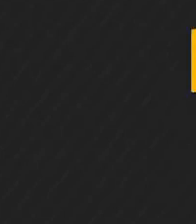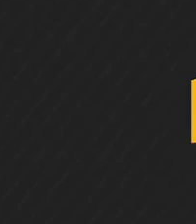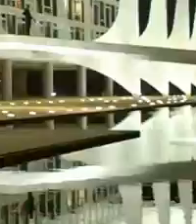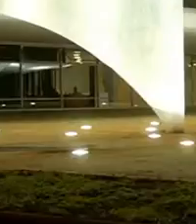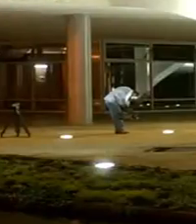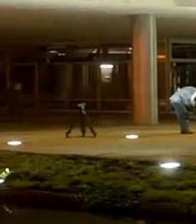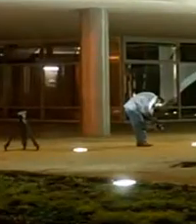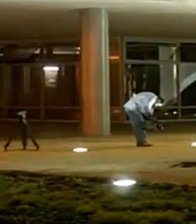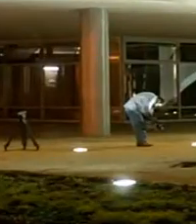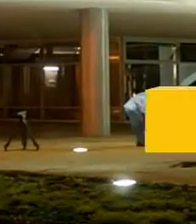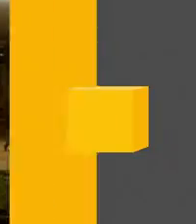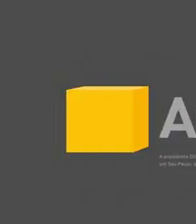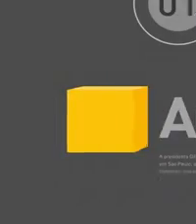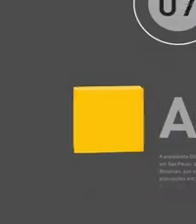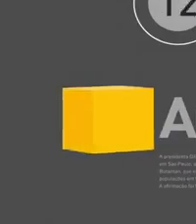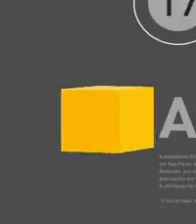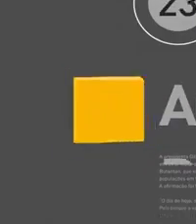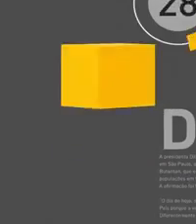ae